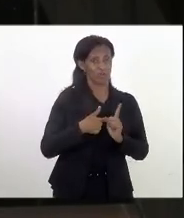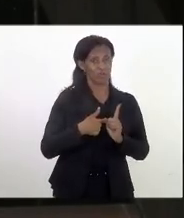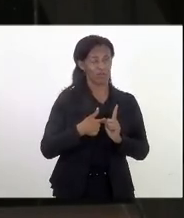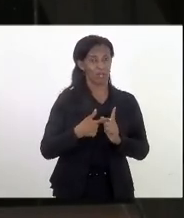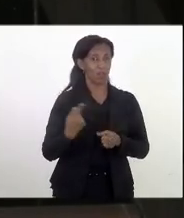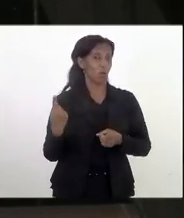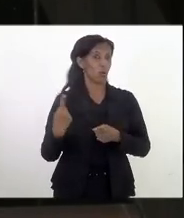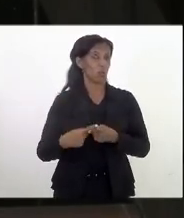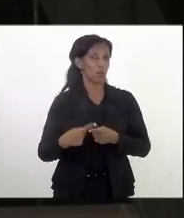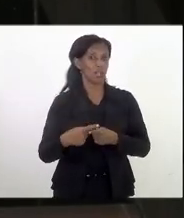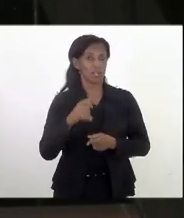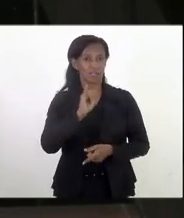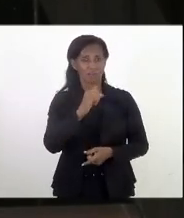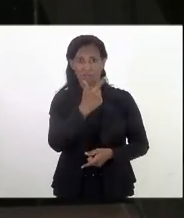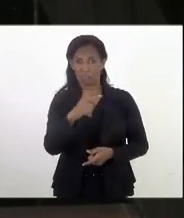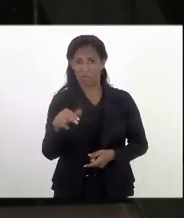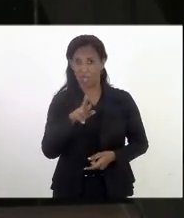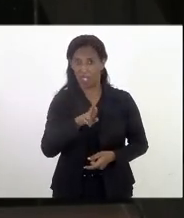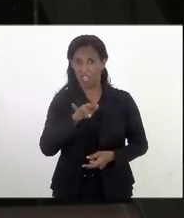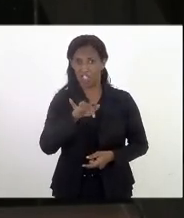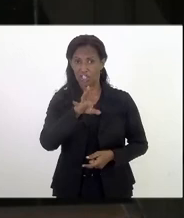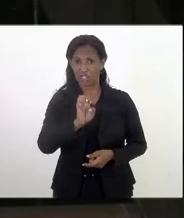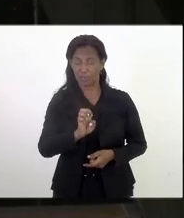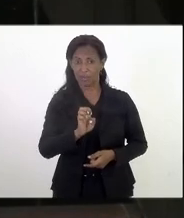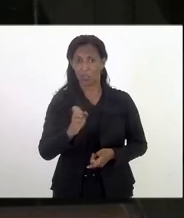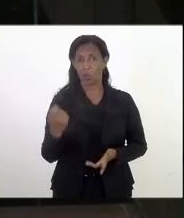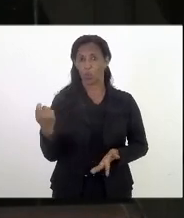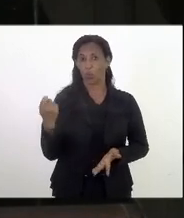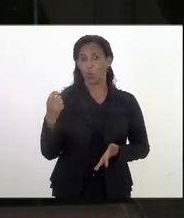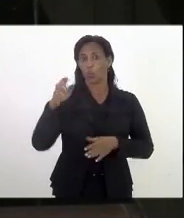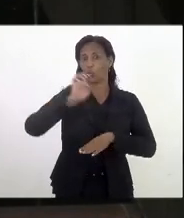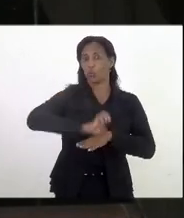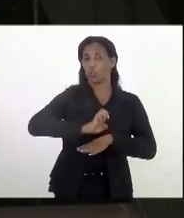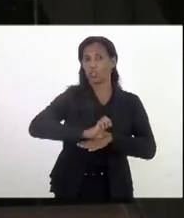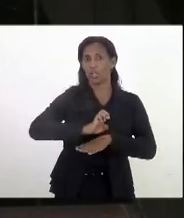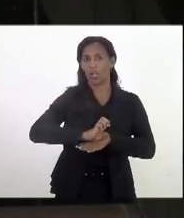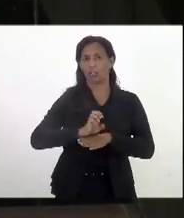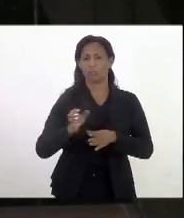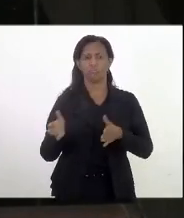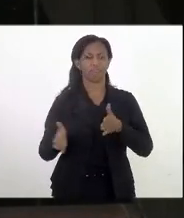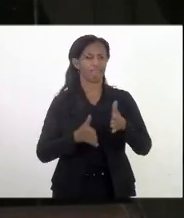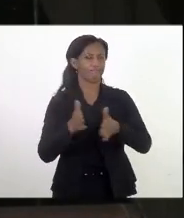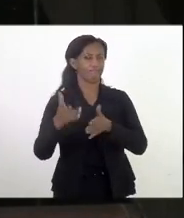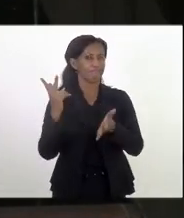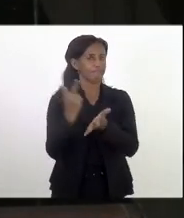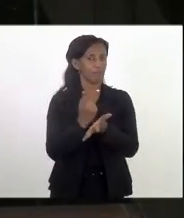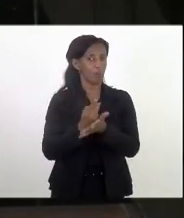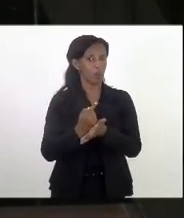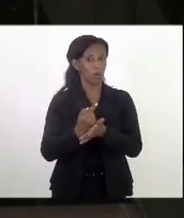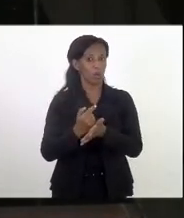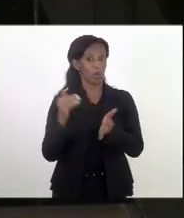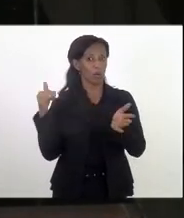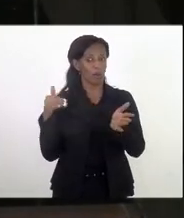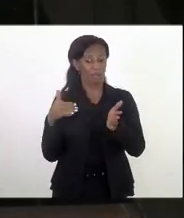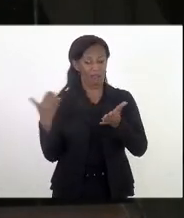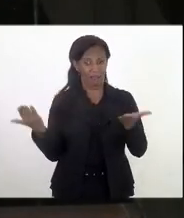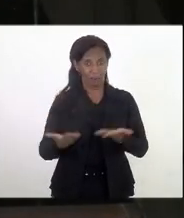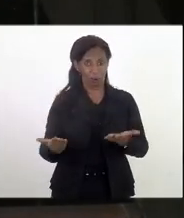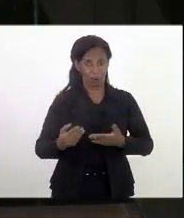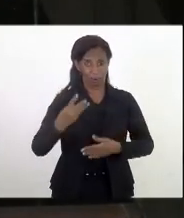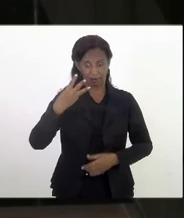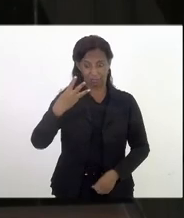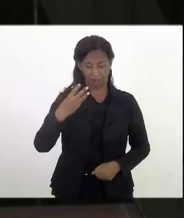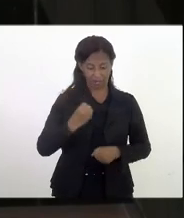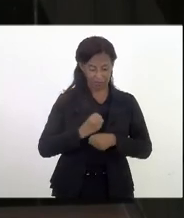Porque sem regime, o Estado ficaria inviável, porque nos próximos 3 anos, deputada Lucinha, a gente teria que